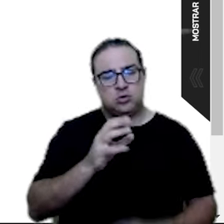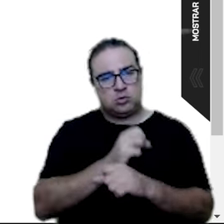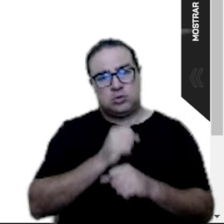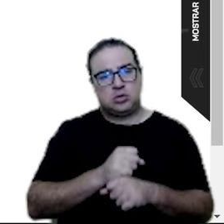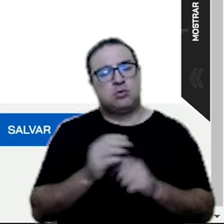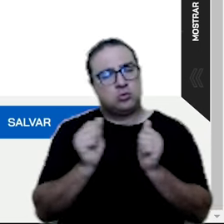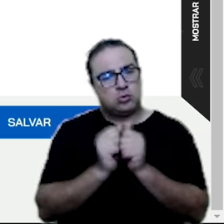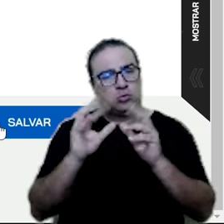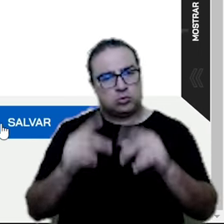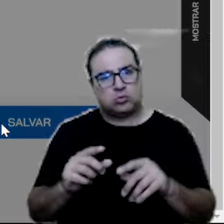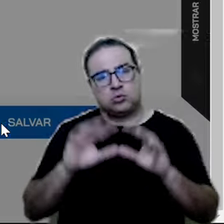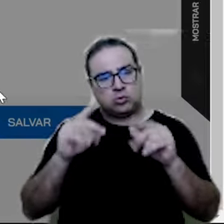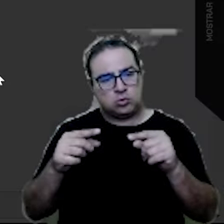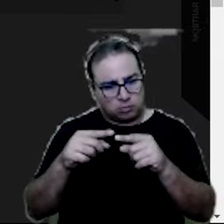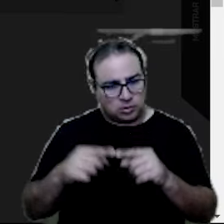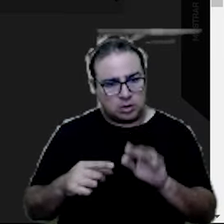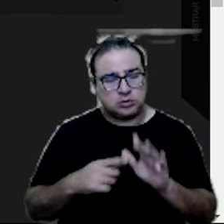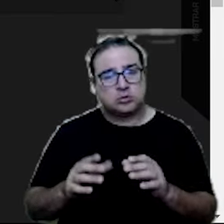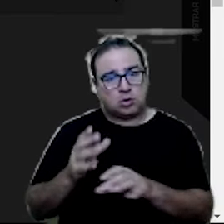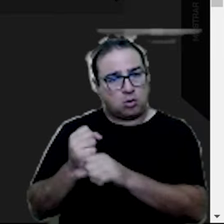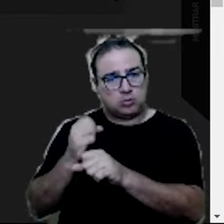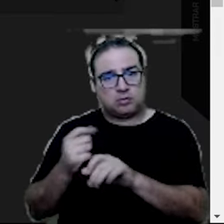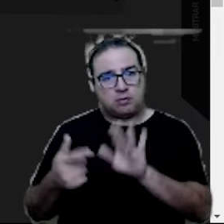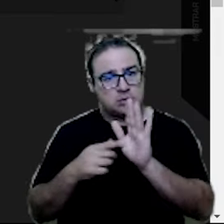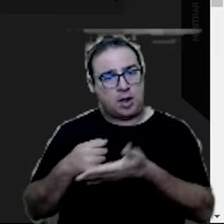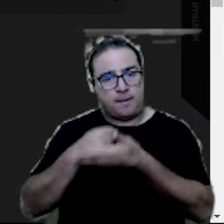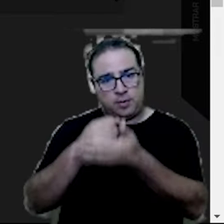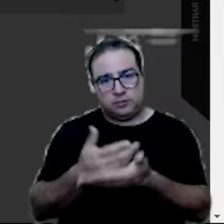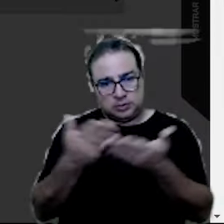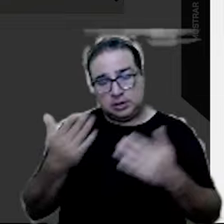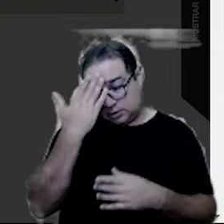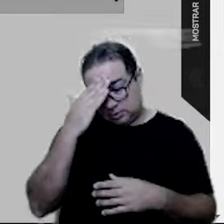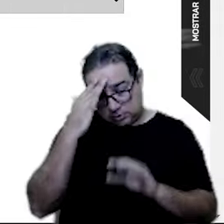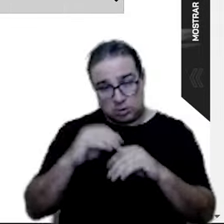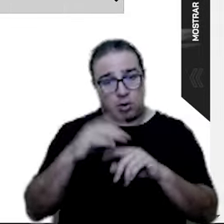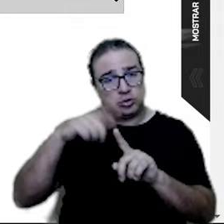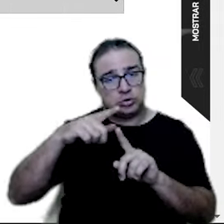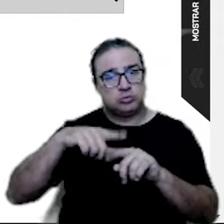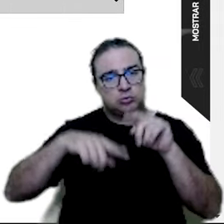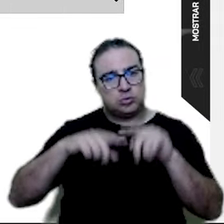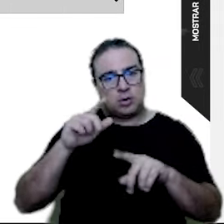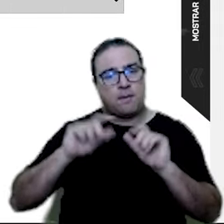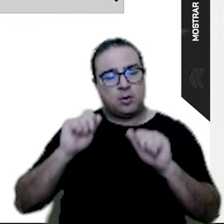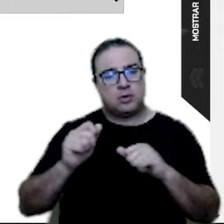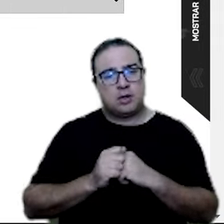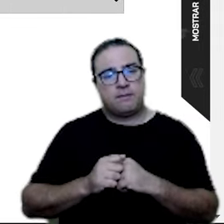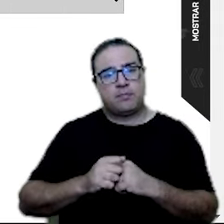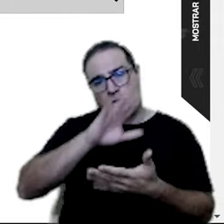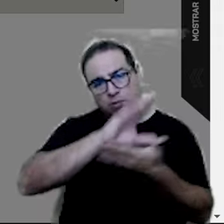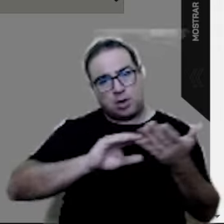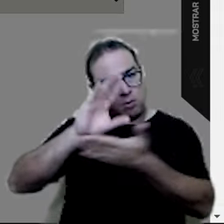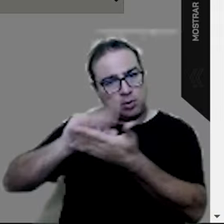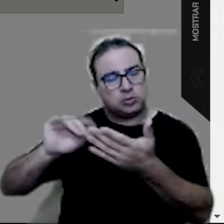cumulativo não cumulativo isso tudo a contabilidade que vai dar o apoio para vocês para identificar o tipo de produto eu posso lá